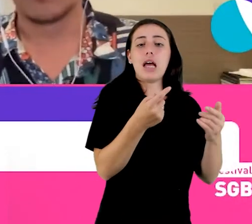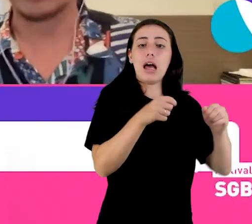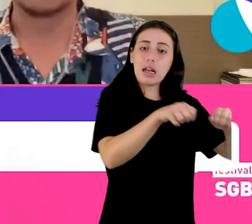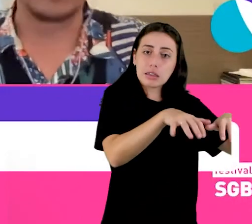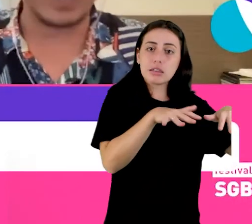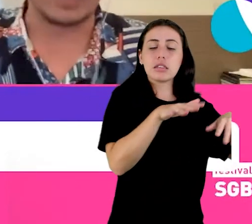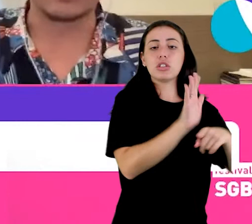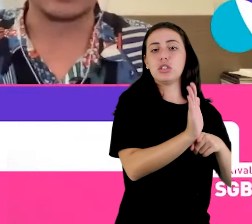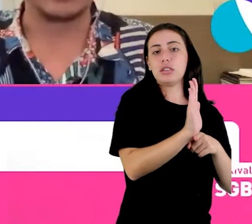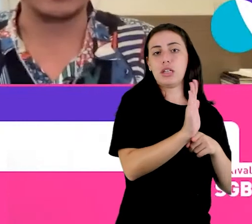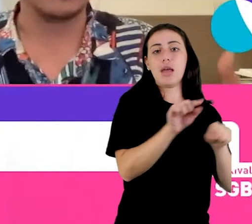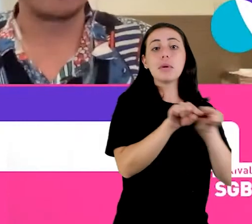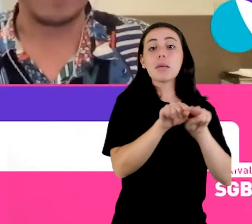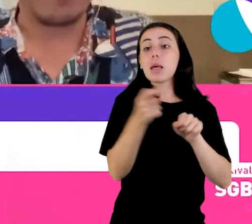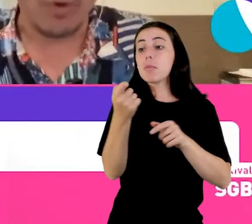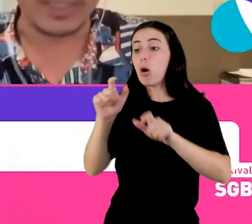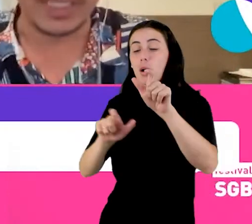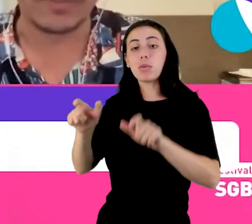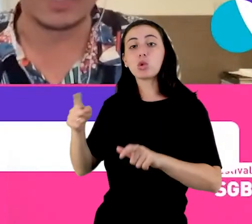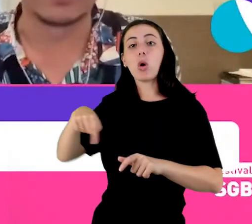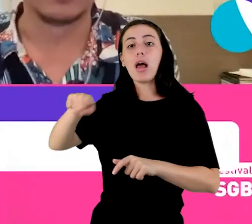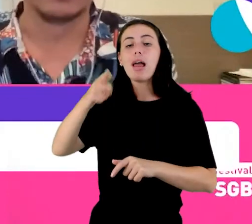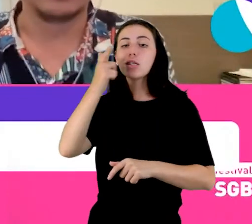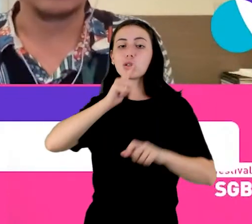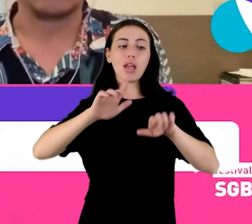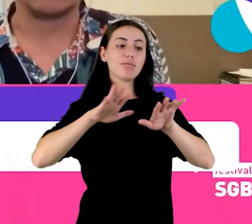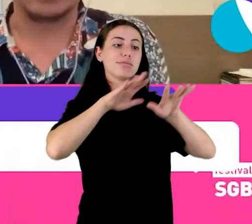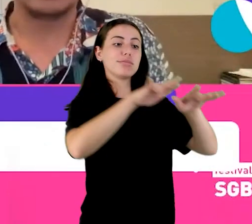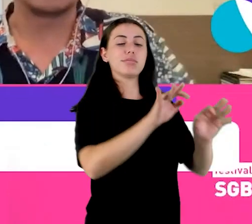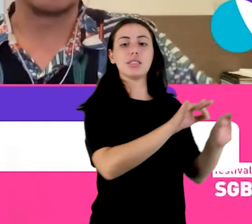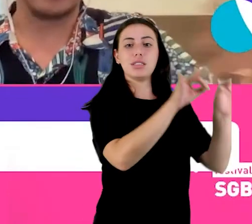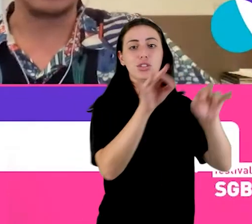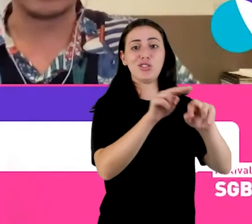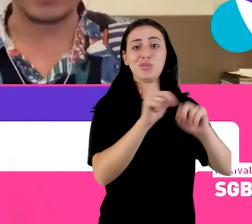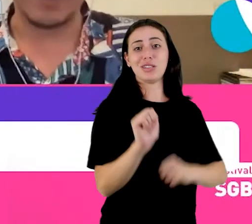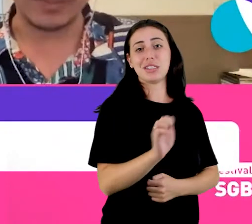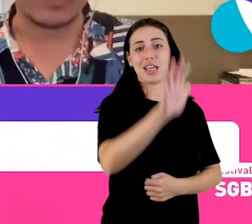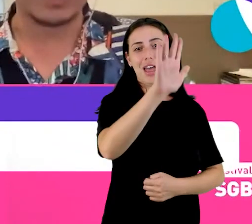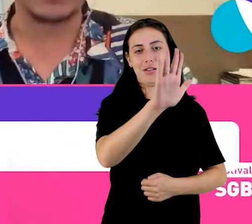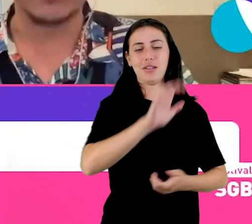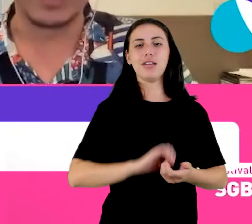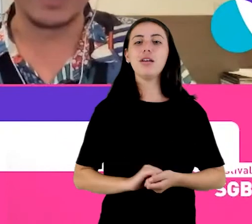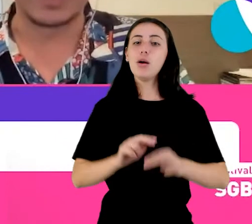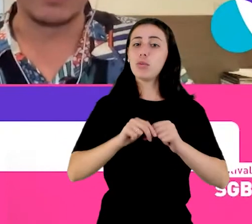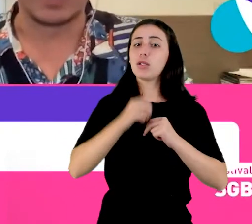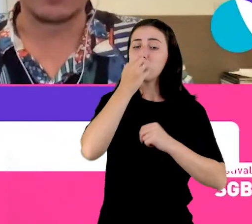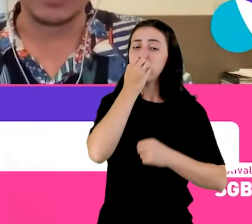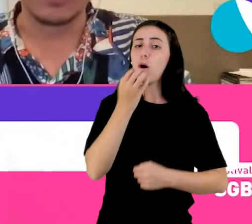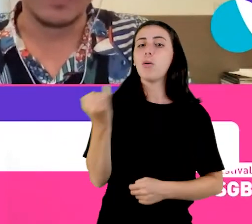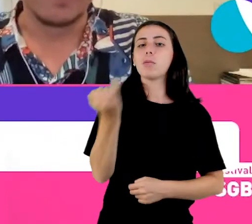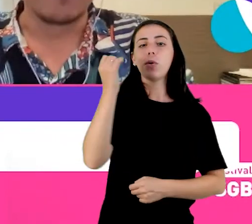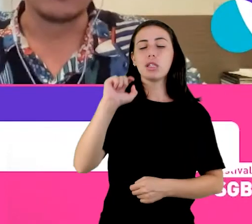cinema, com preços super caros, assim, e pouco acesso mesmo, então esses espaços alternativos de exibição